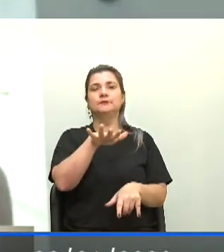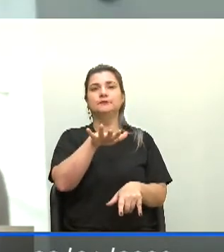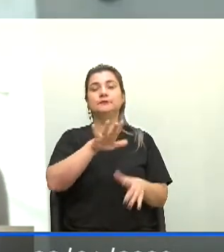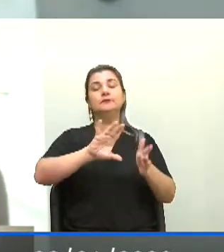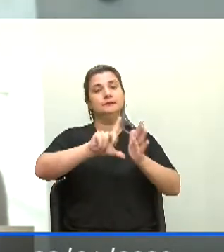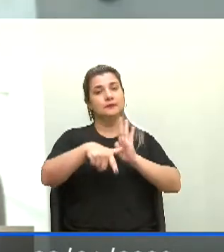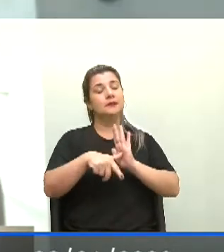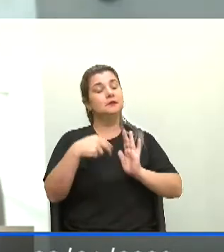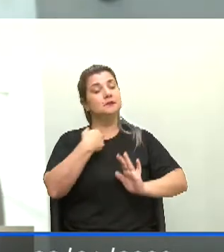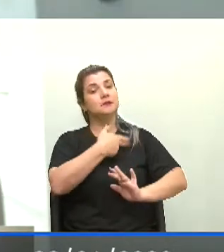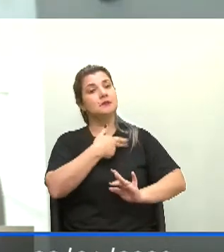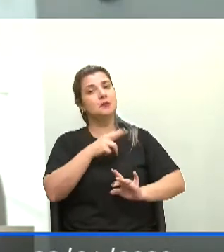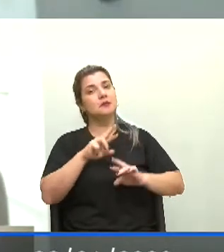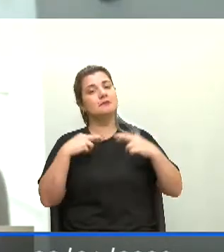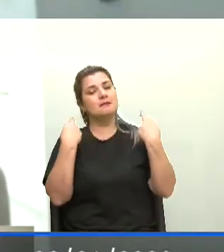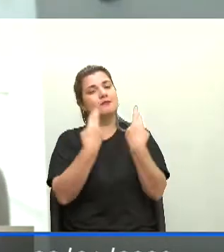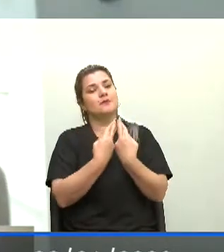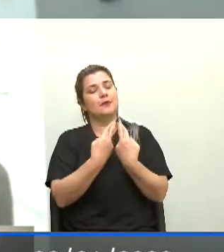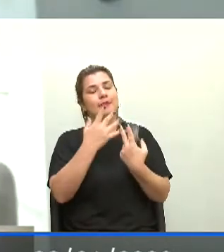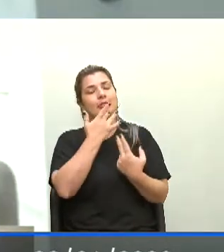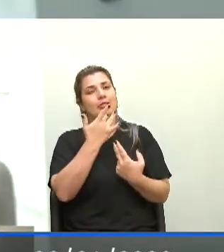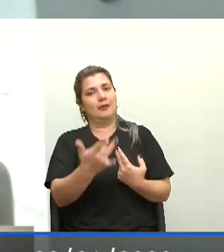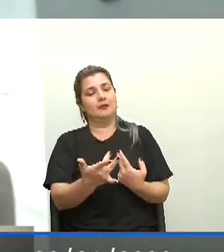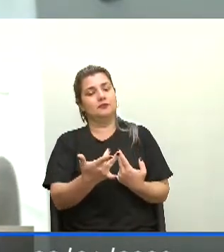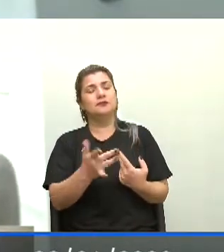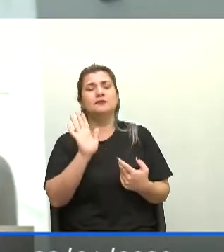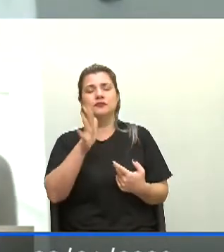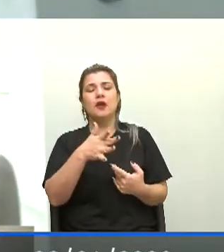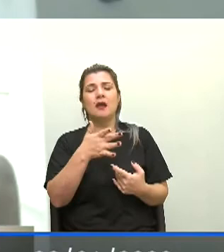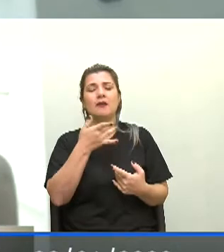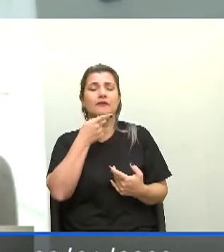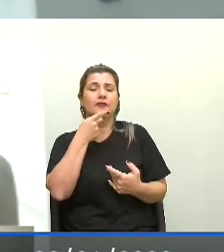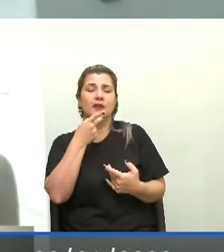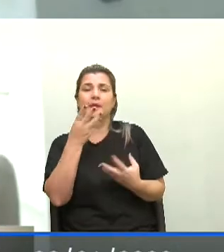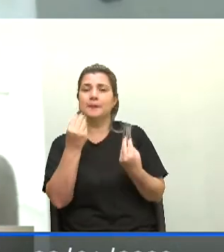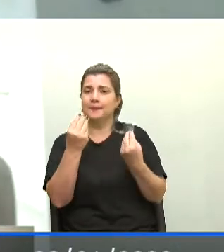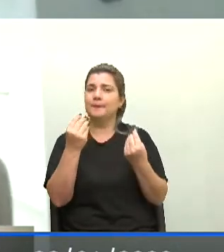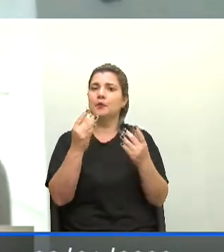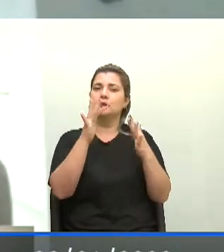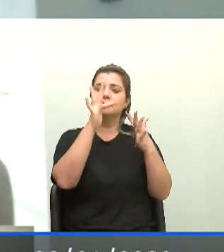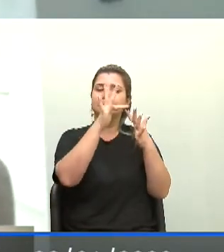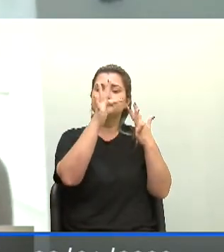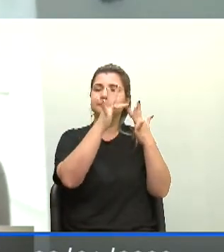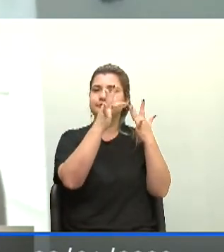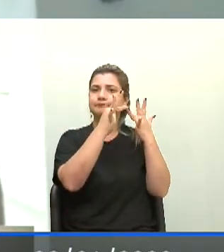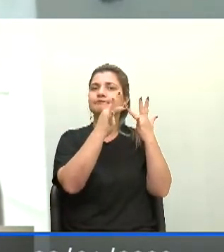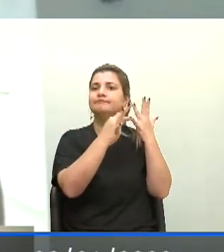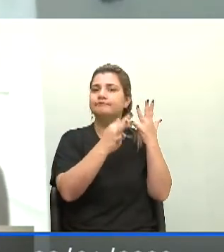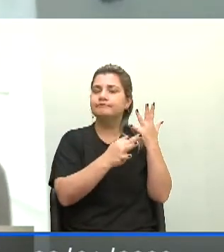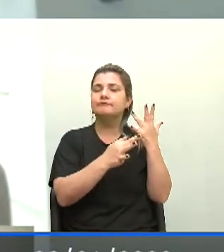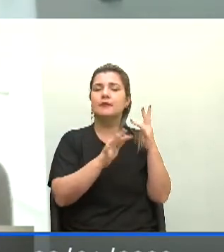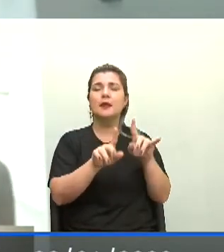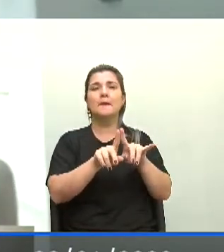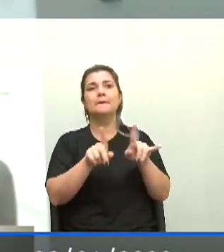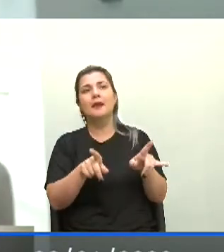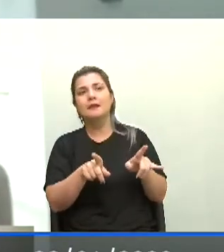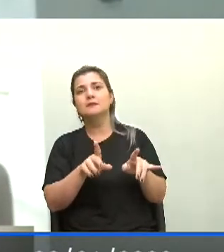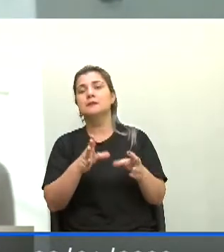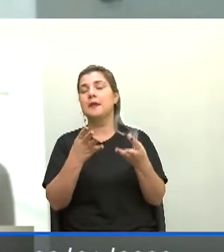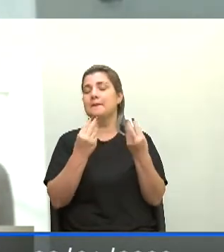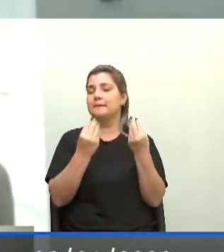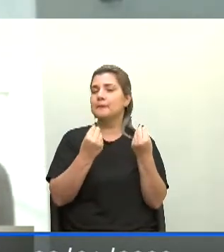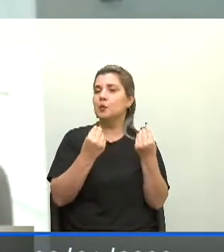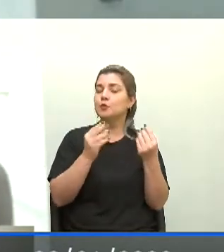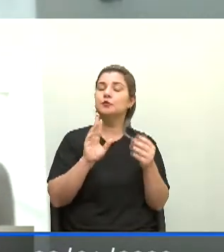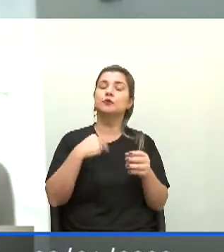da tarde, eu já coloquei muitos pontos, mas eu não vou entrar em todos os pontos aqui, que são muitos, né, que a gente já está fazendo, desde